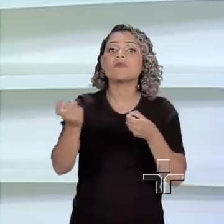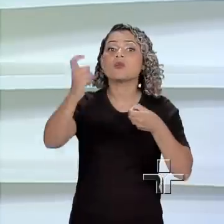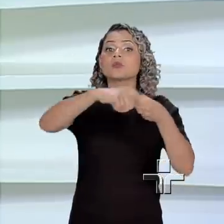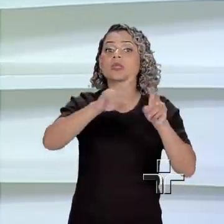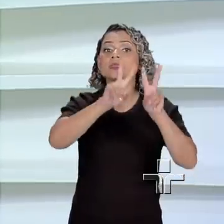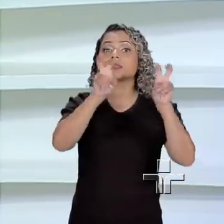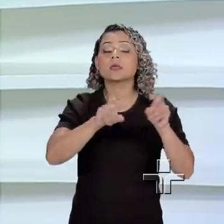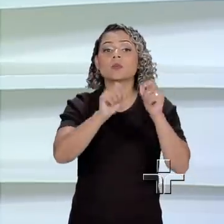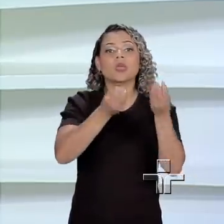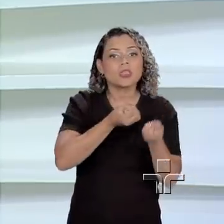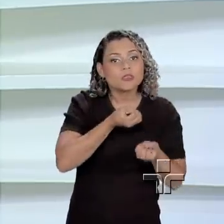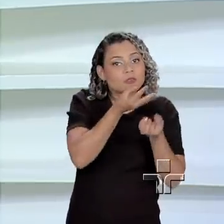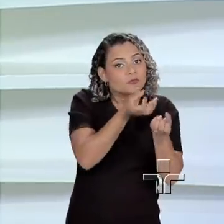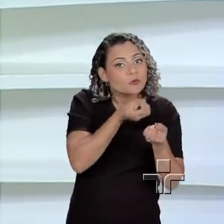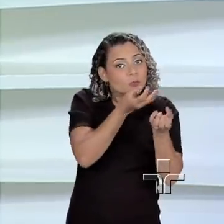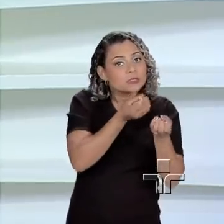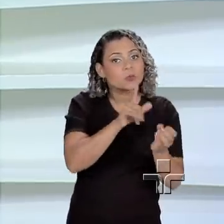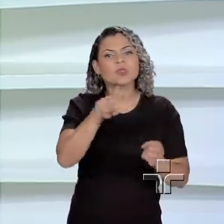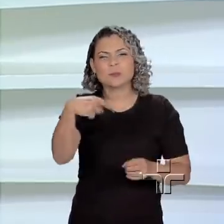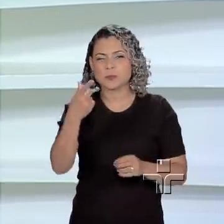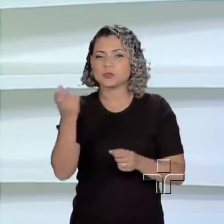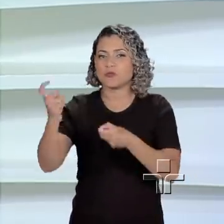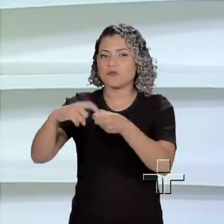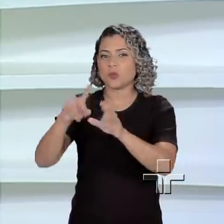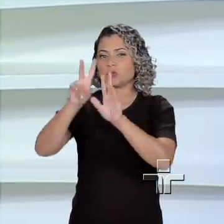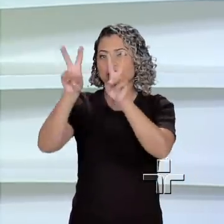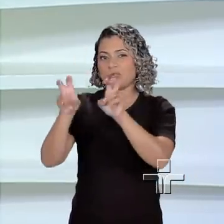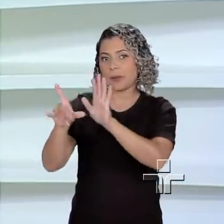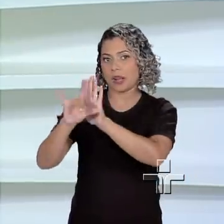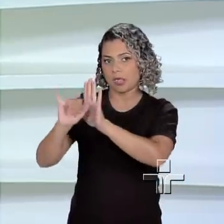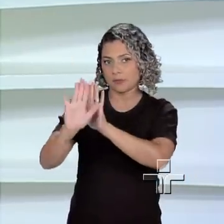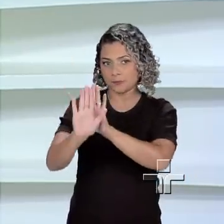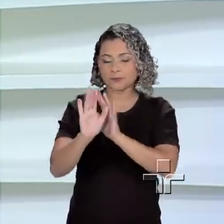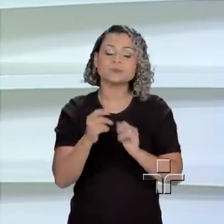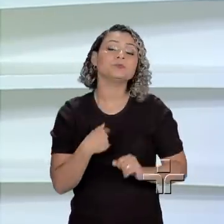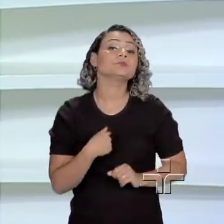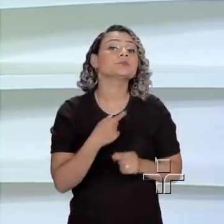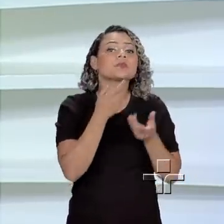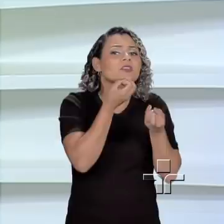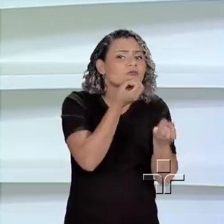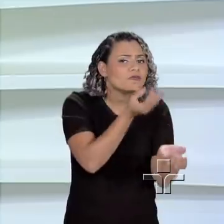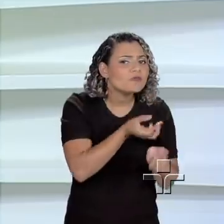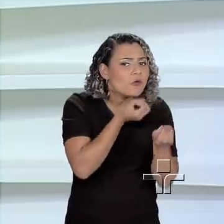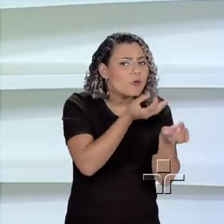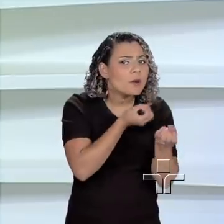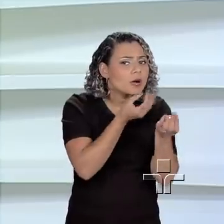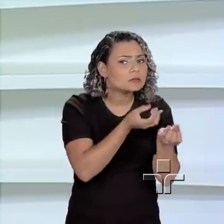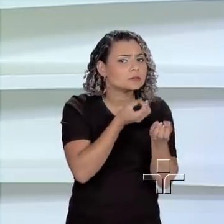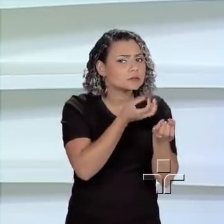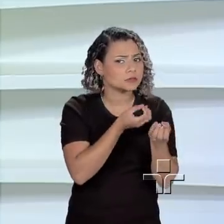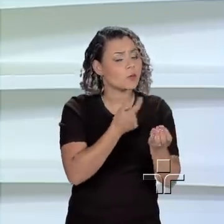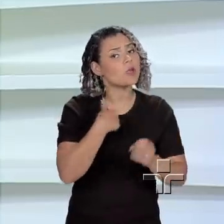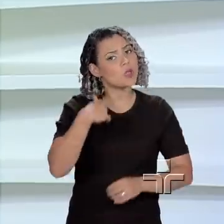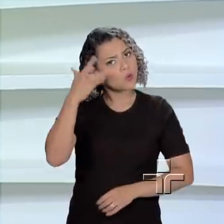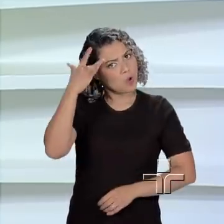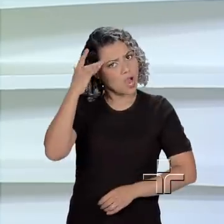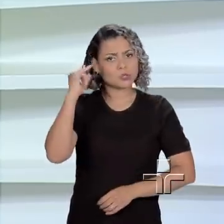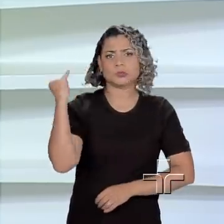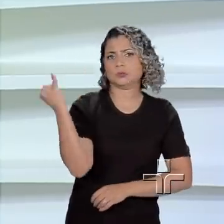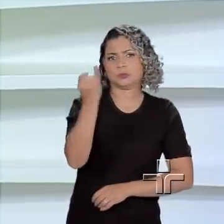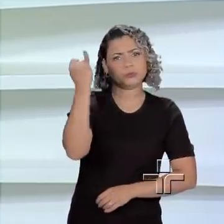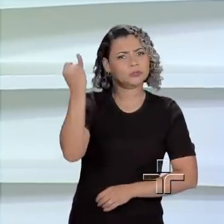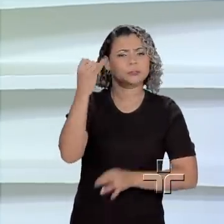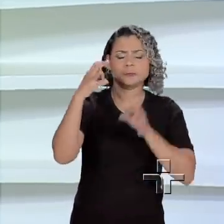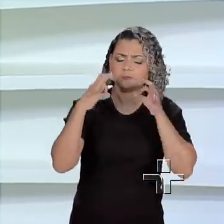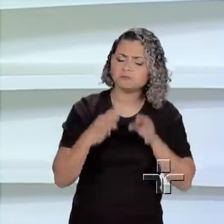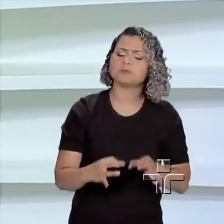daí eu volto para a questão de regulamentação e tudo mais. Sobre os dados, eu acho também muito pertinente